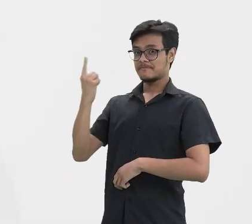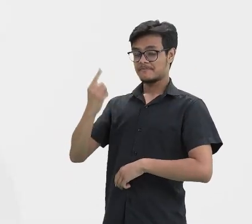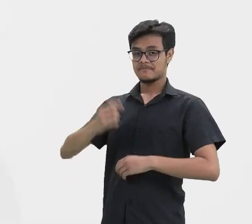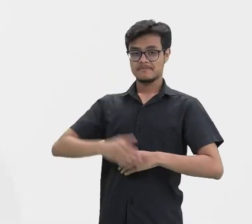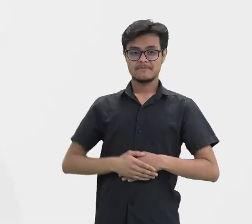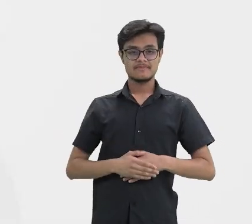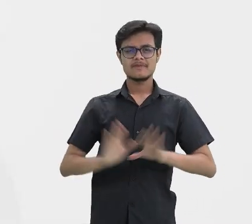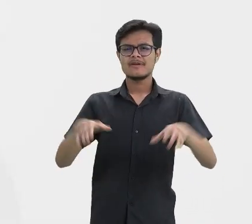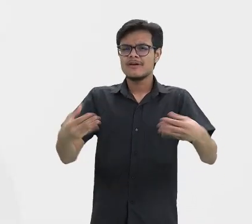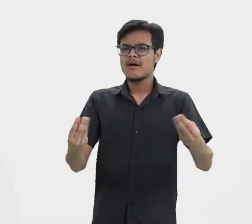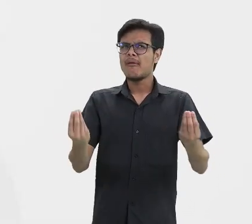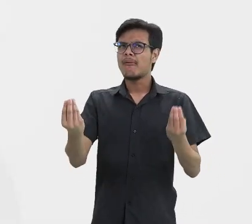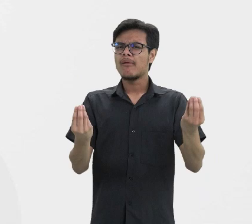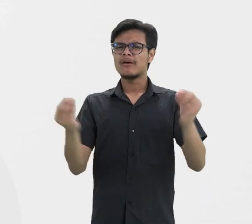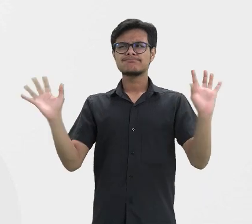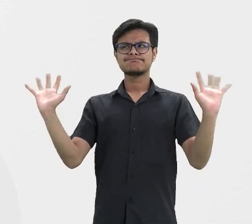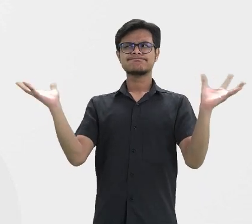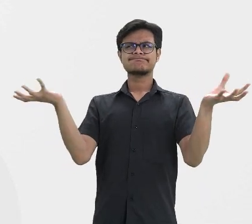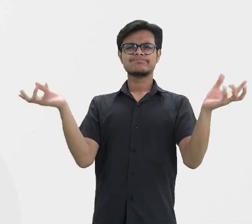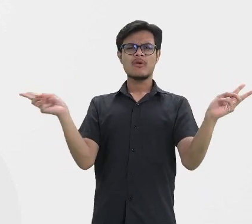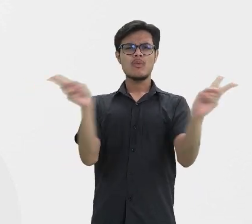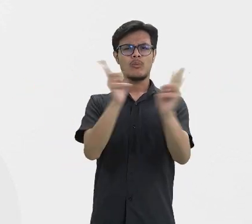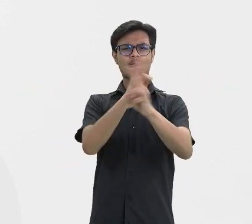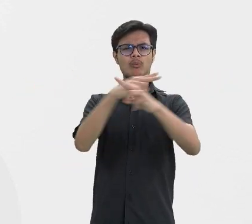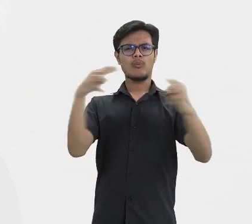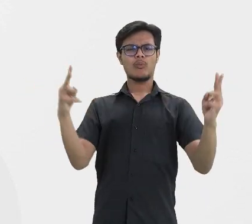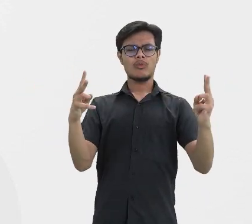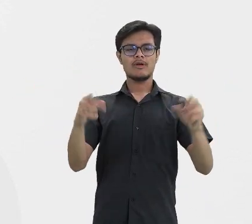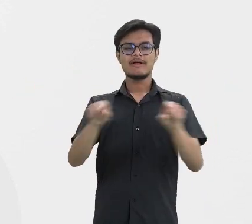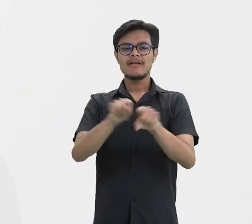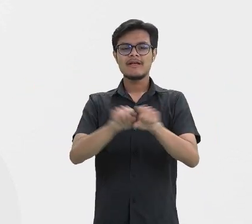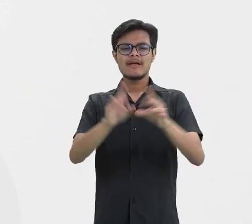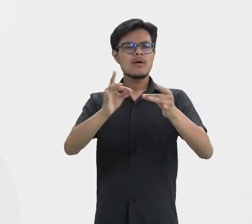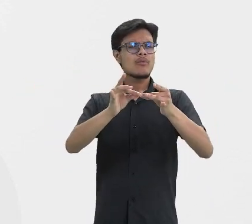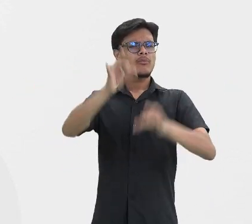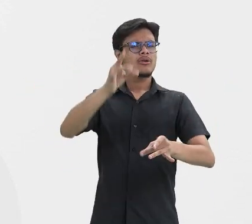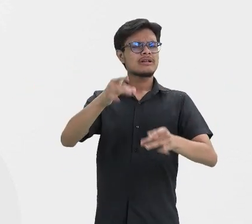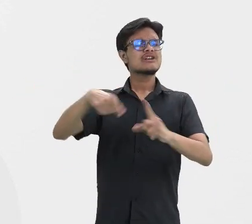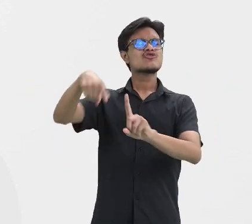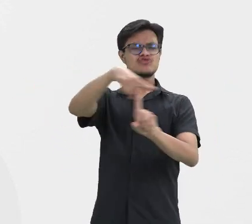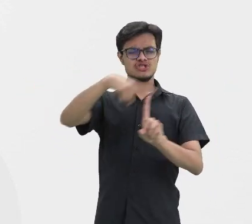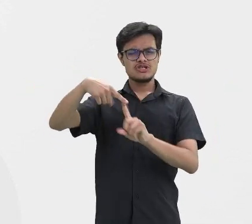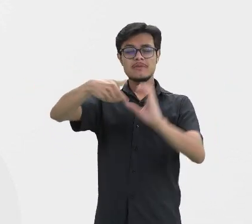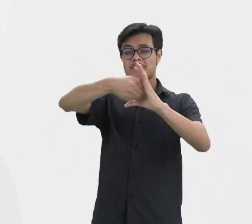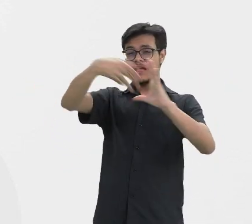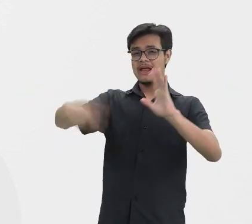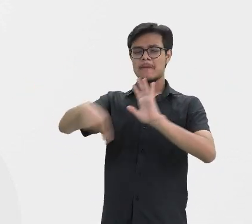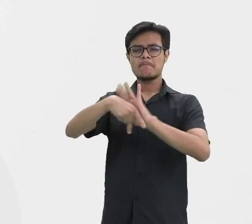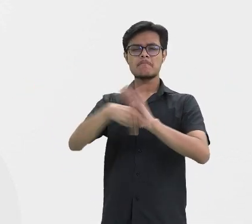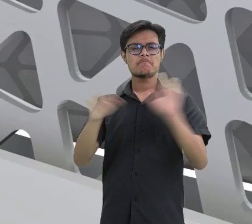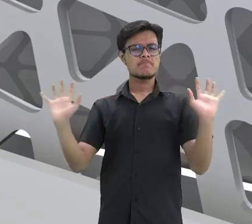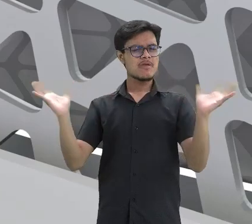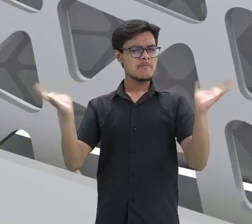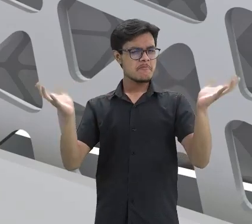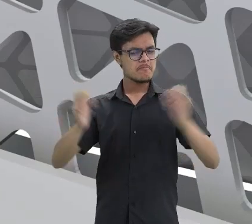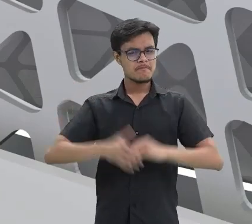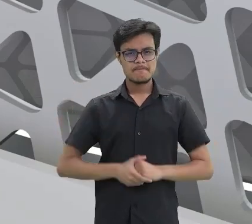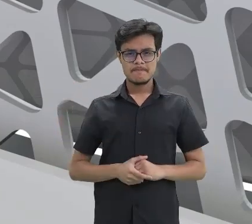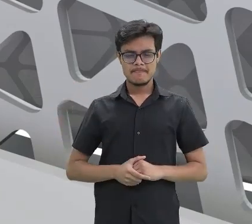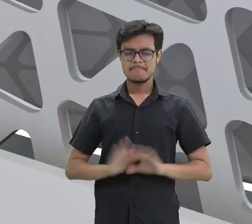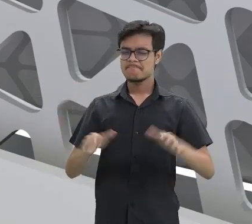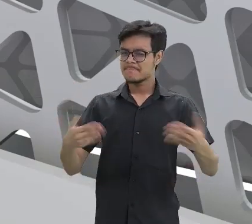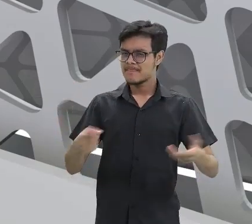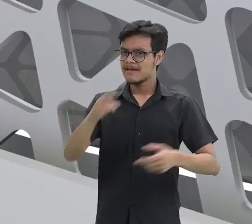vai falar sobre composição do ar e no nosso detalhamento, propriedades do ar. Então,